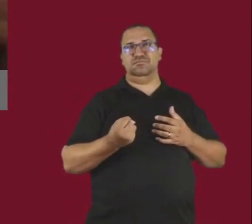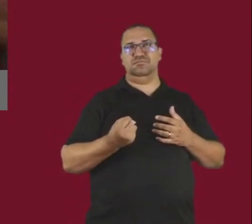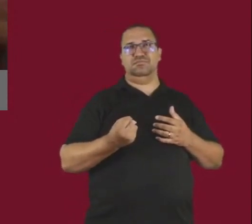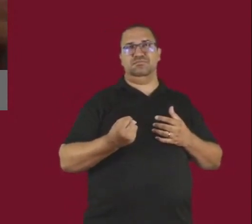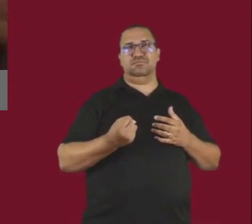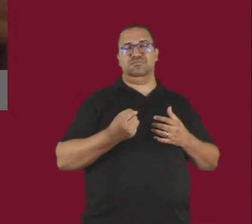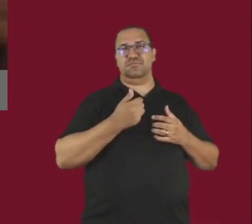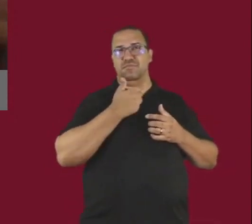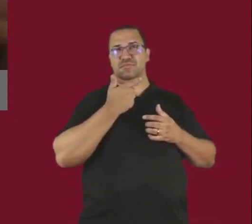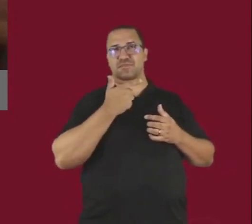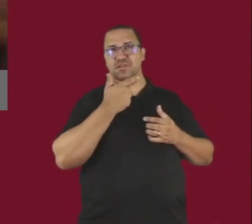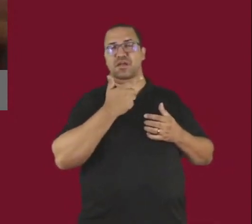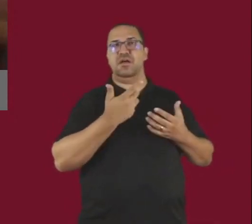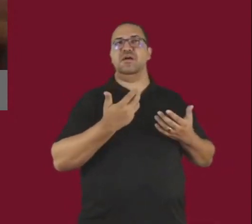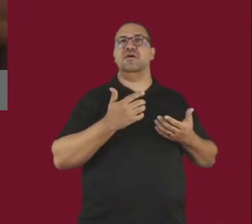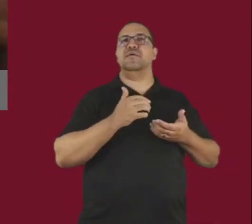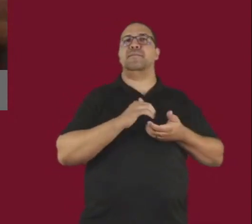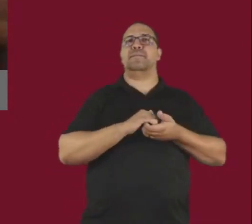Então